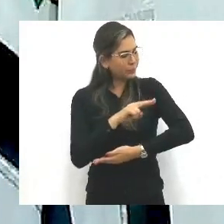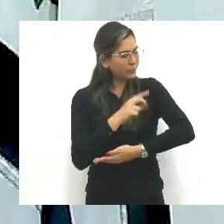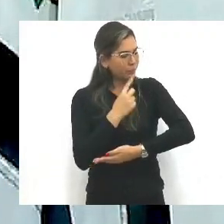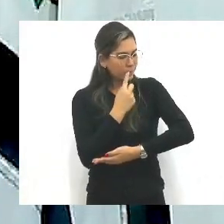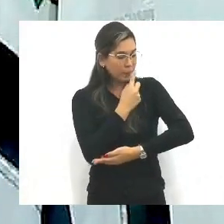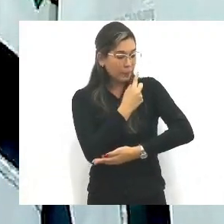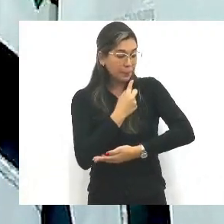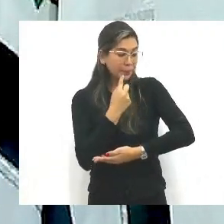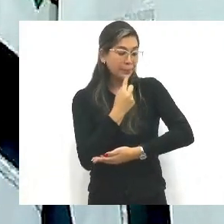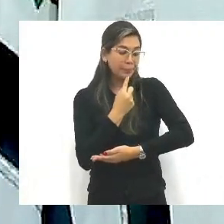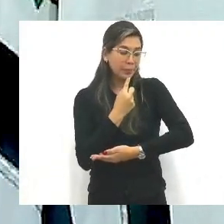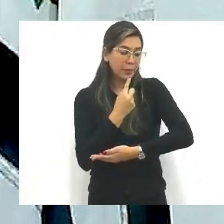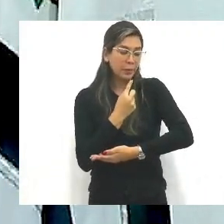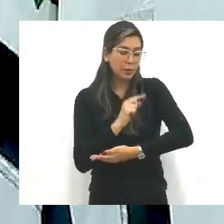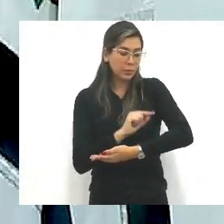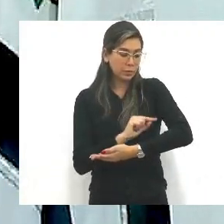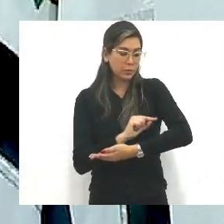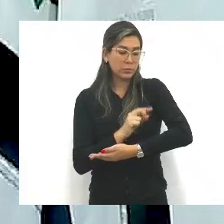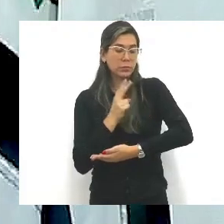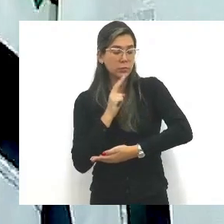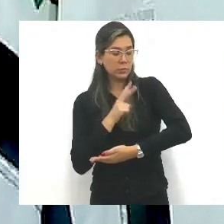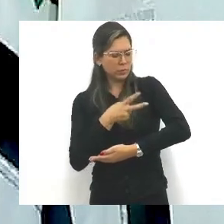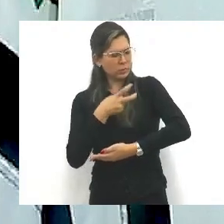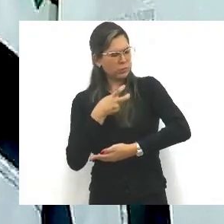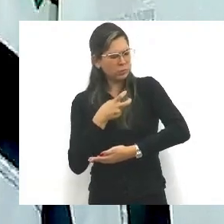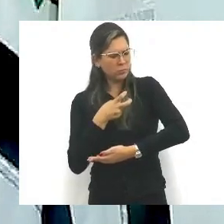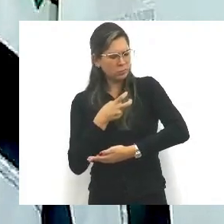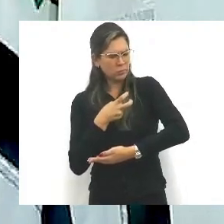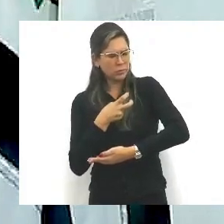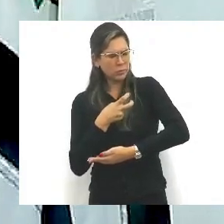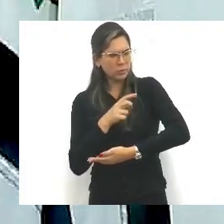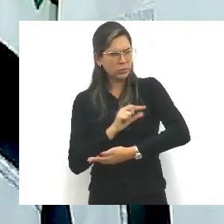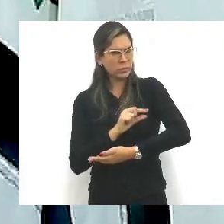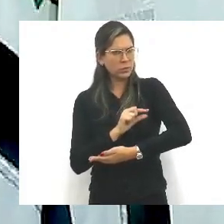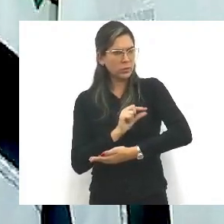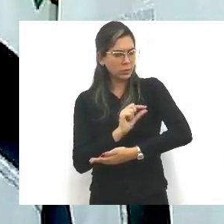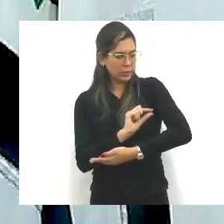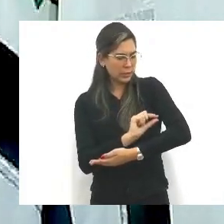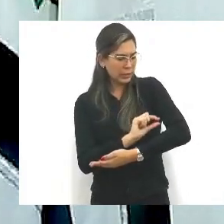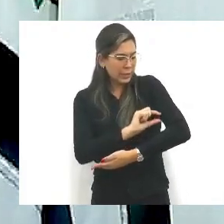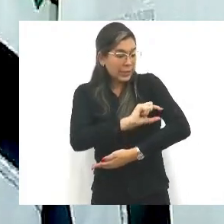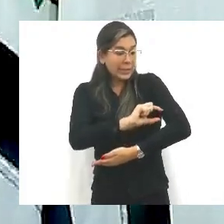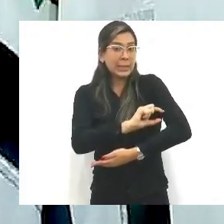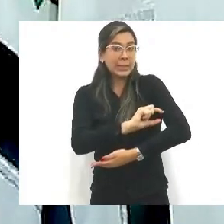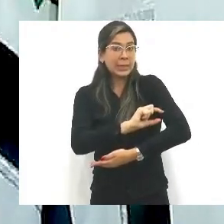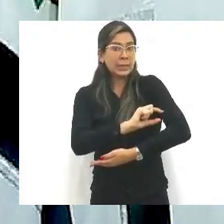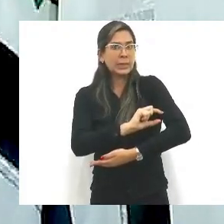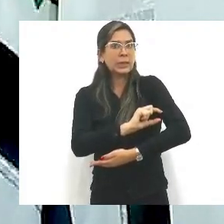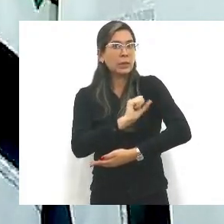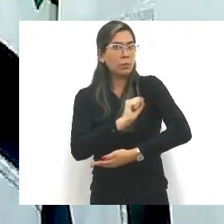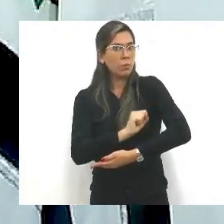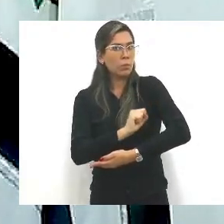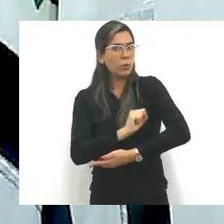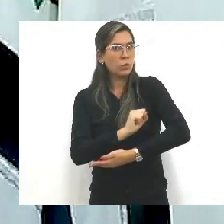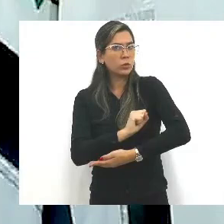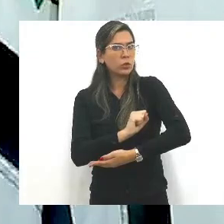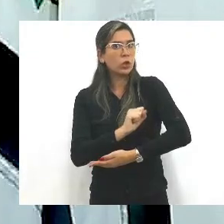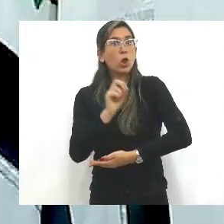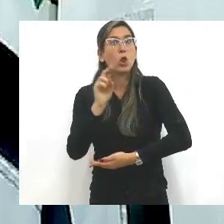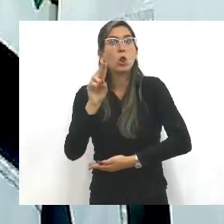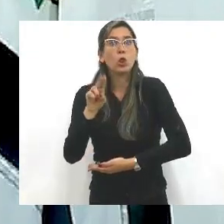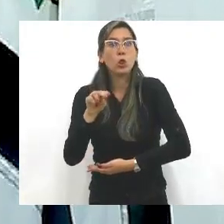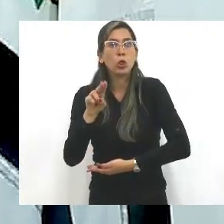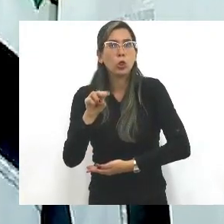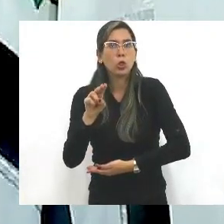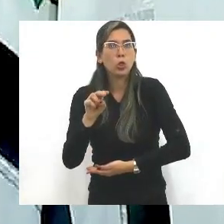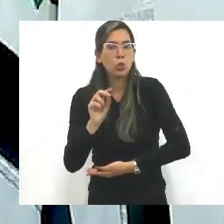na boca. Tá observando alguma coisa? Dá para pinçar com o polegar e o indicador? Pinça. Nunca, jamais